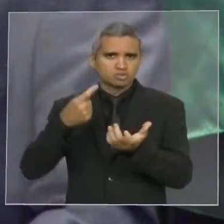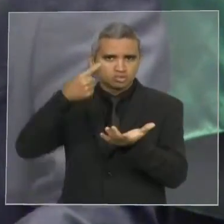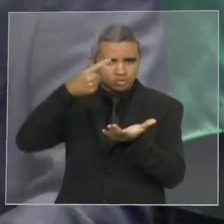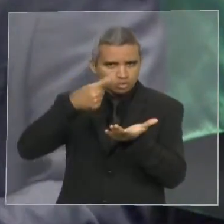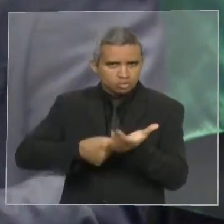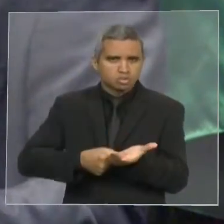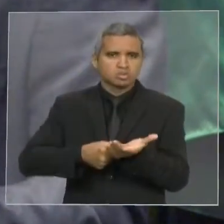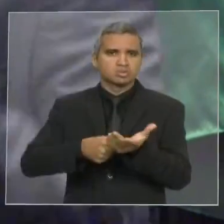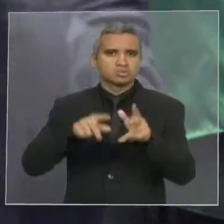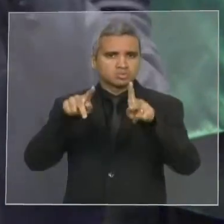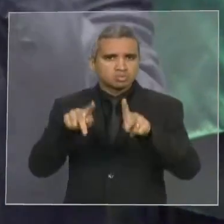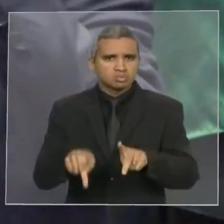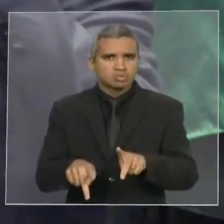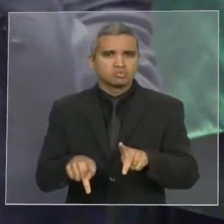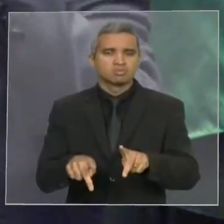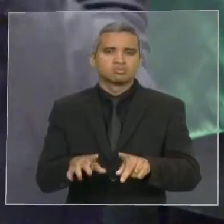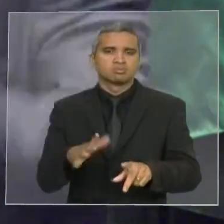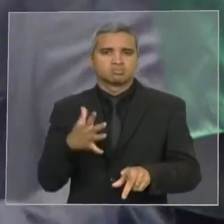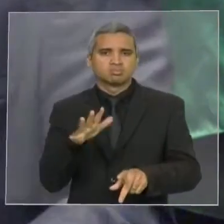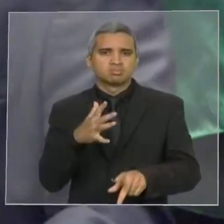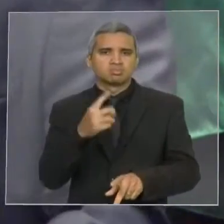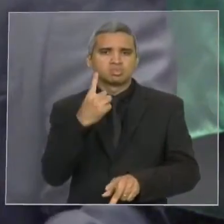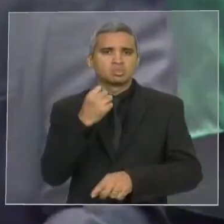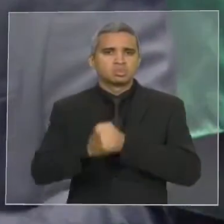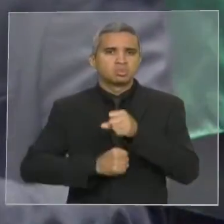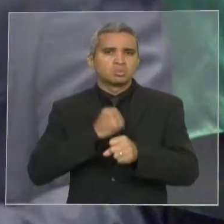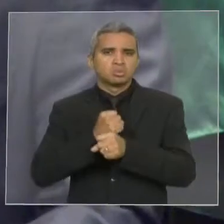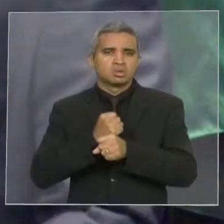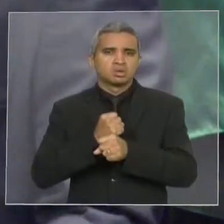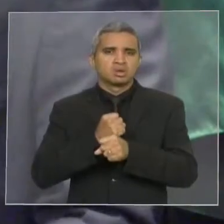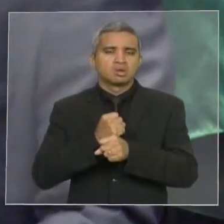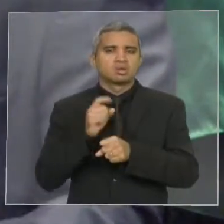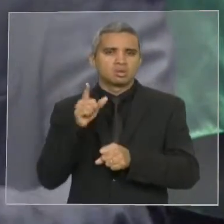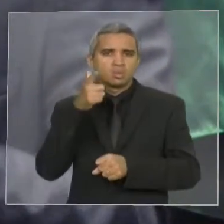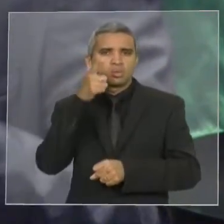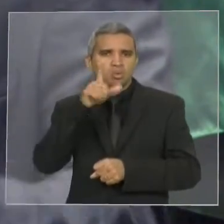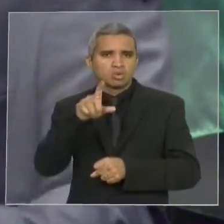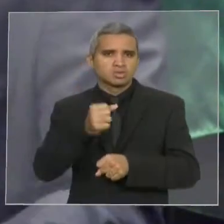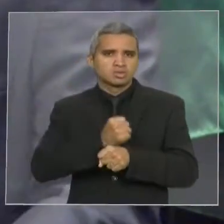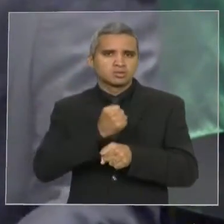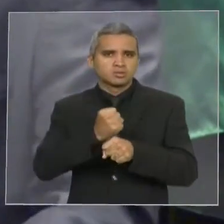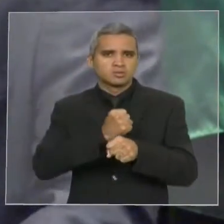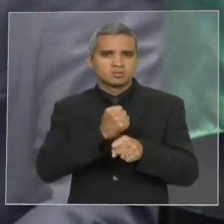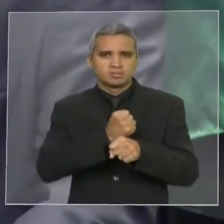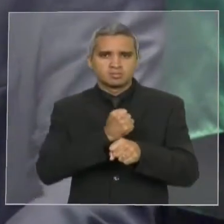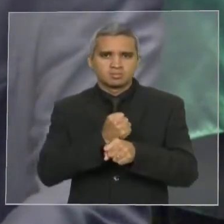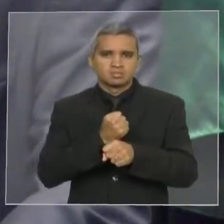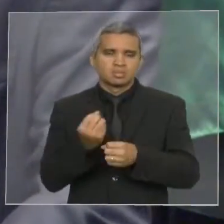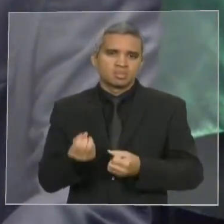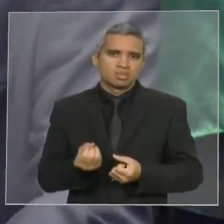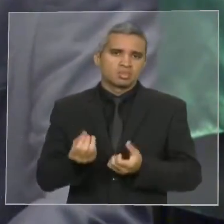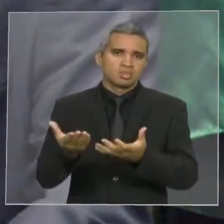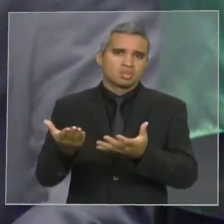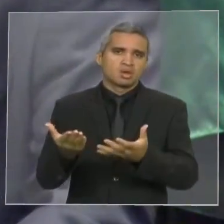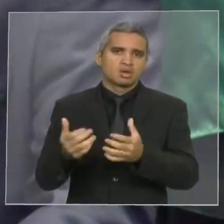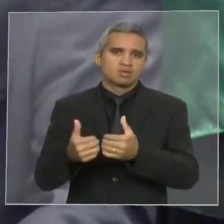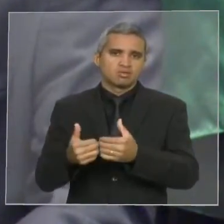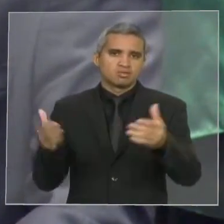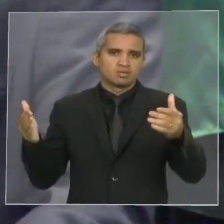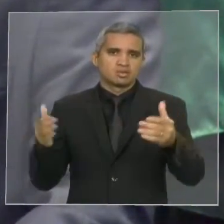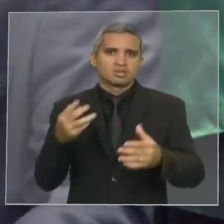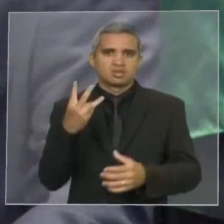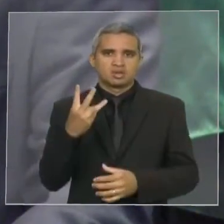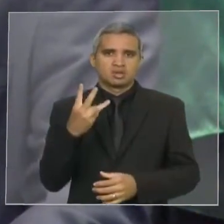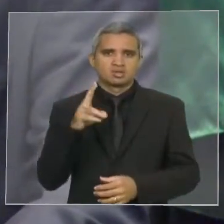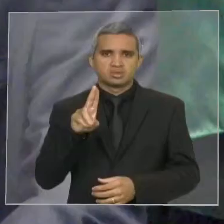população, em pouco mais de um ano, ela consegue entregar essas 3 unidades